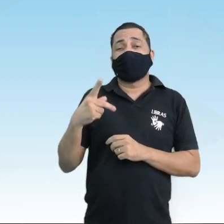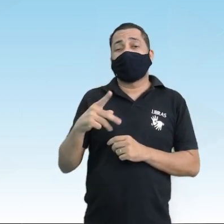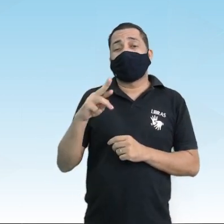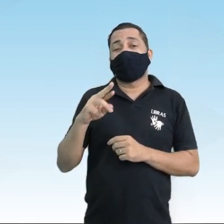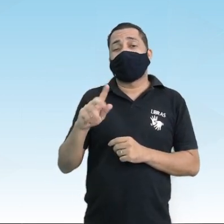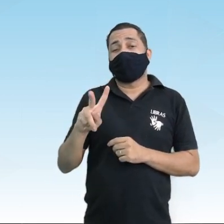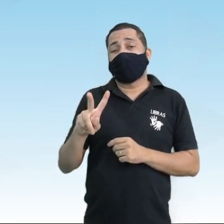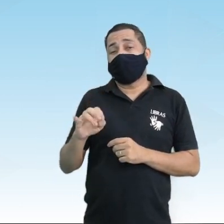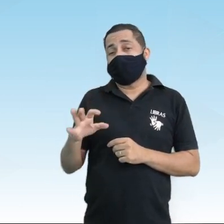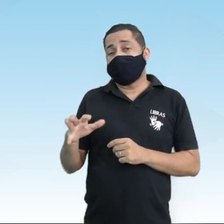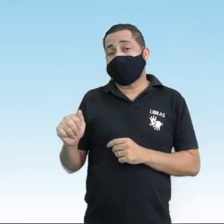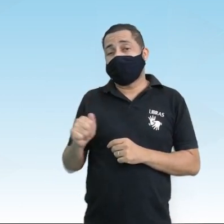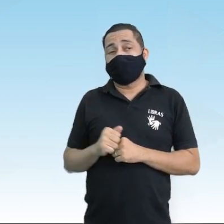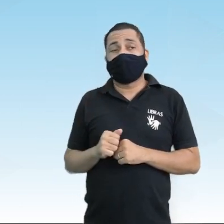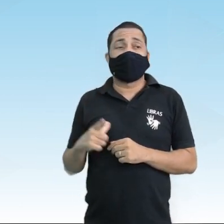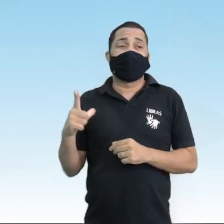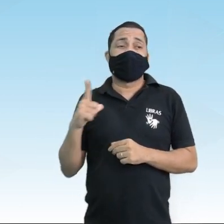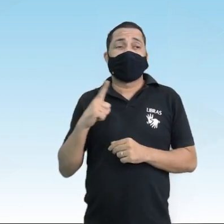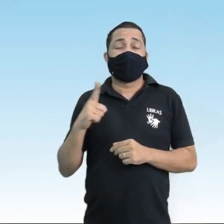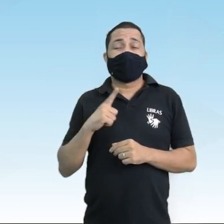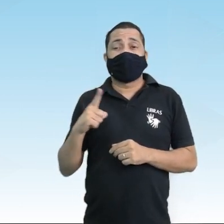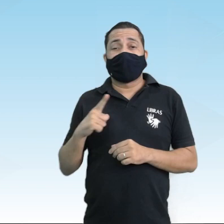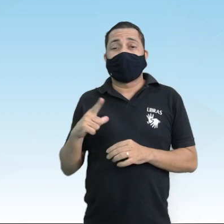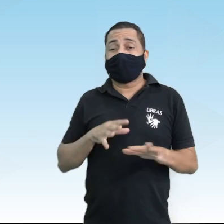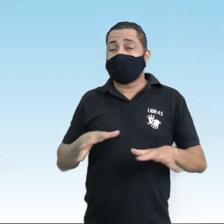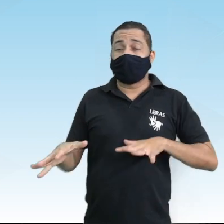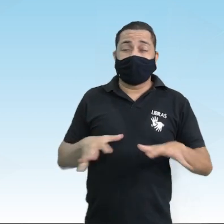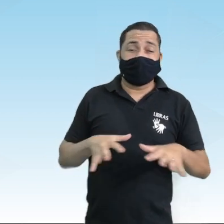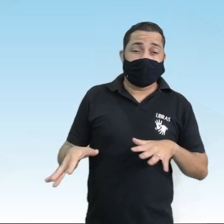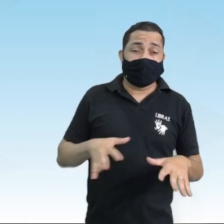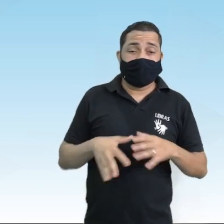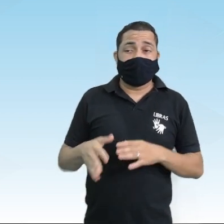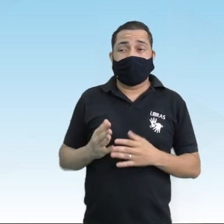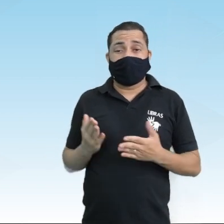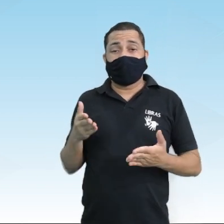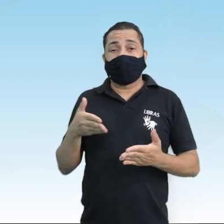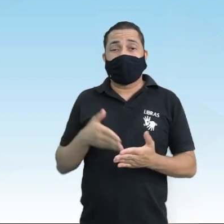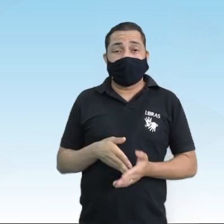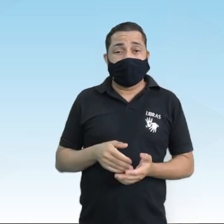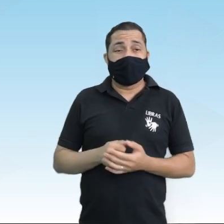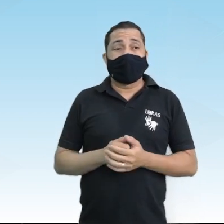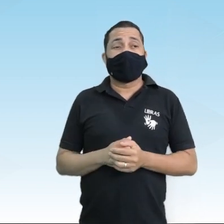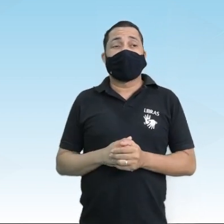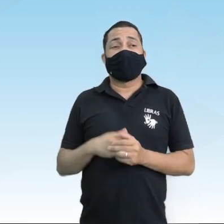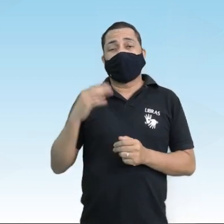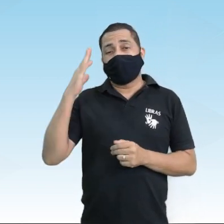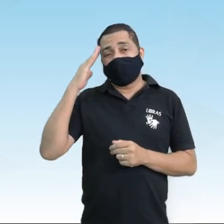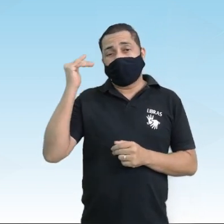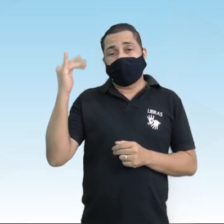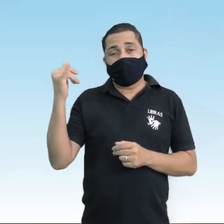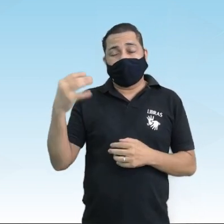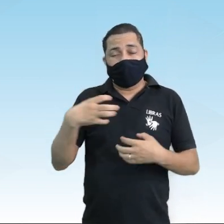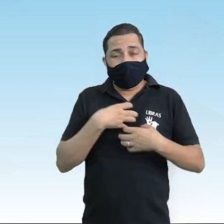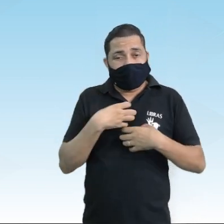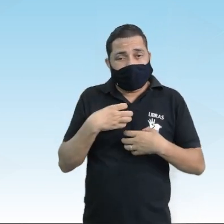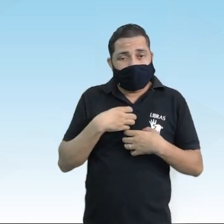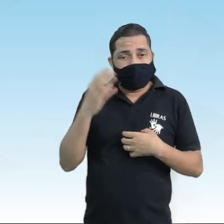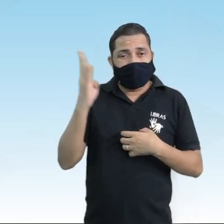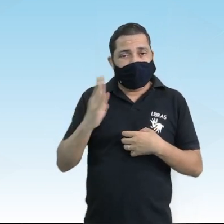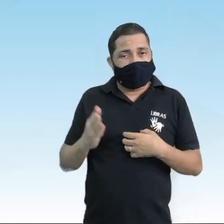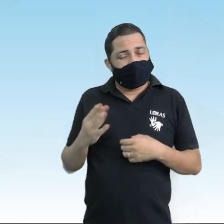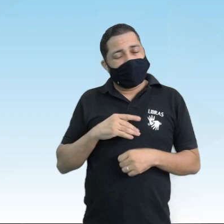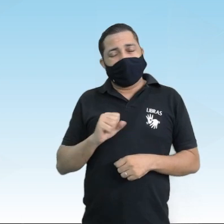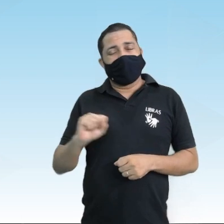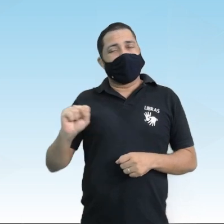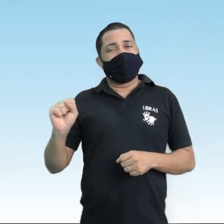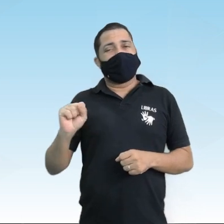províncias, e aí tava uma agonia. Que a gente, famoso jeitinho brasileiro, né? Adoro o nosso jeitinho